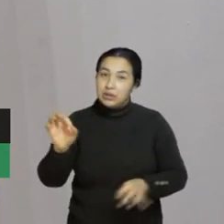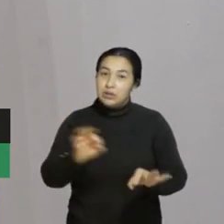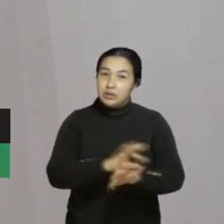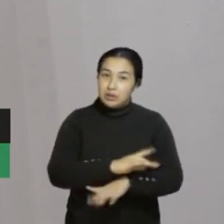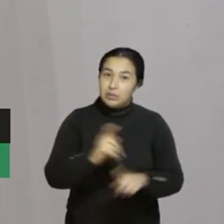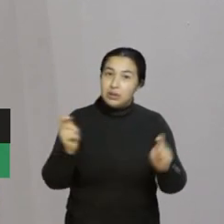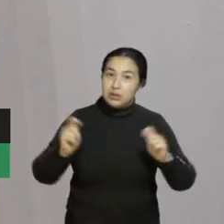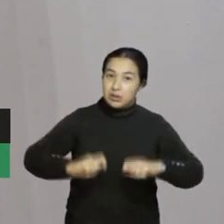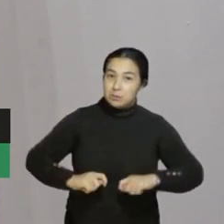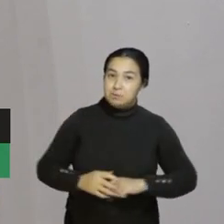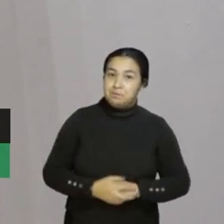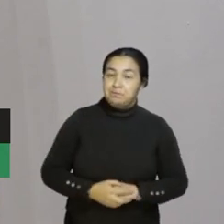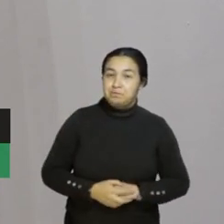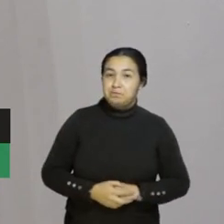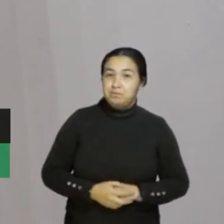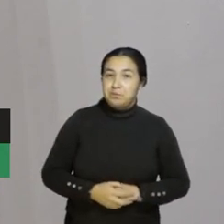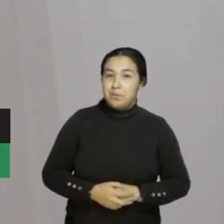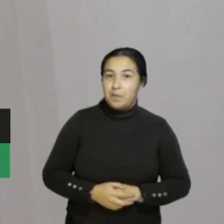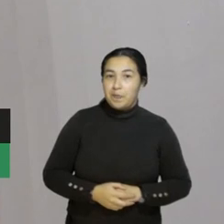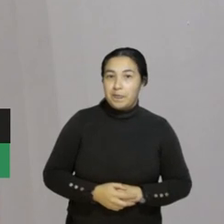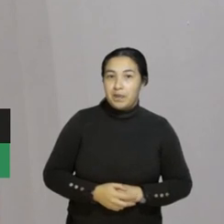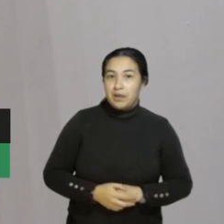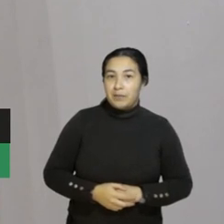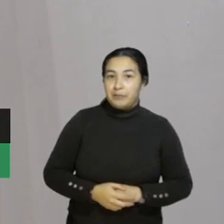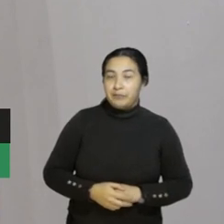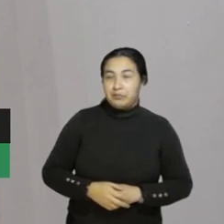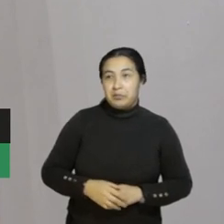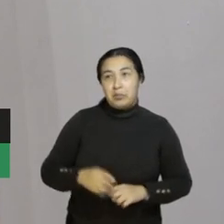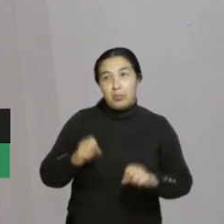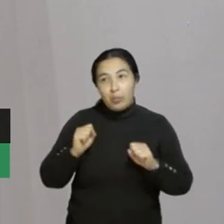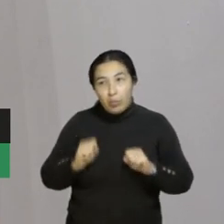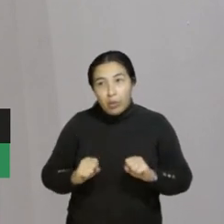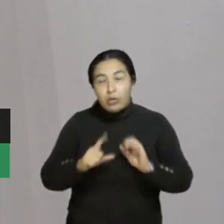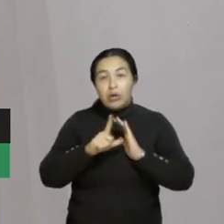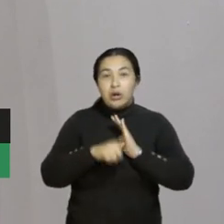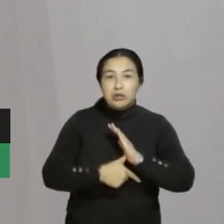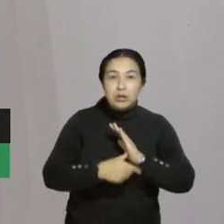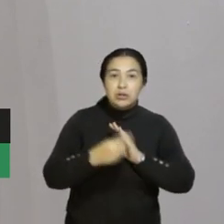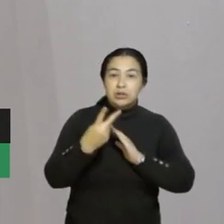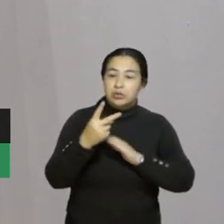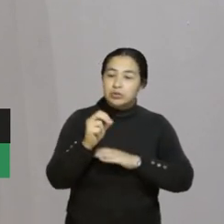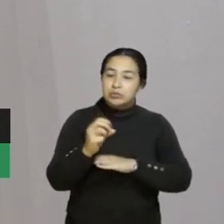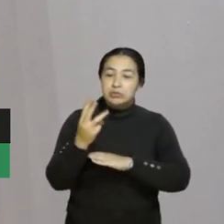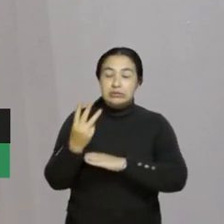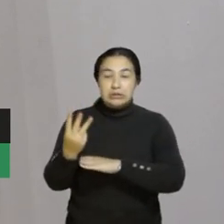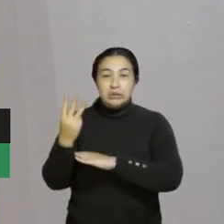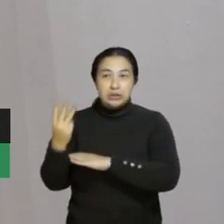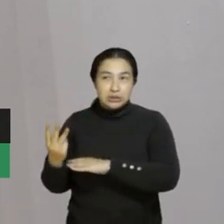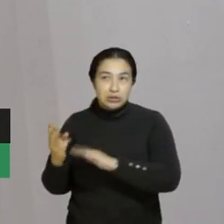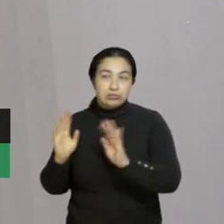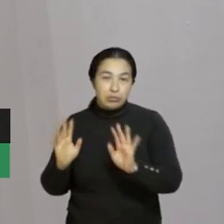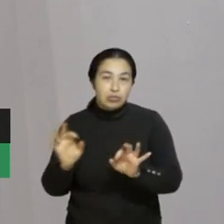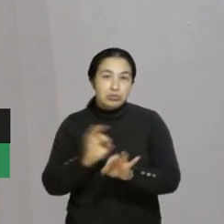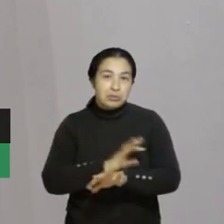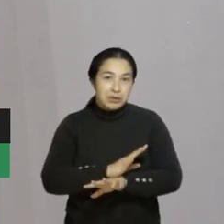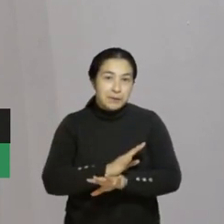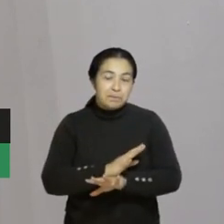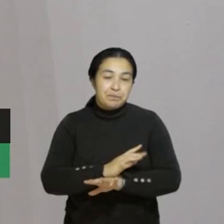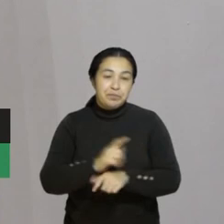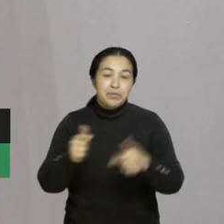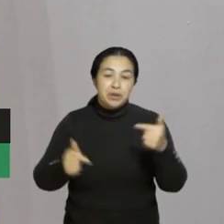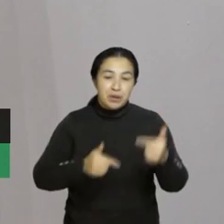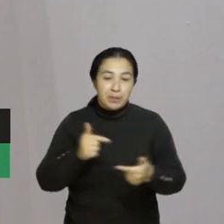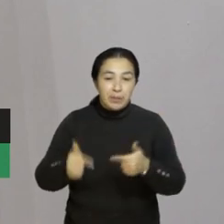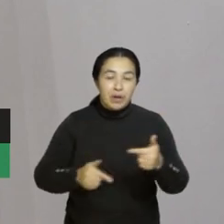Mas, mais precisamente, até o ano de 2033. Um trabalho que vai permitir,